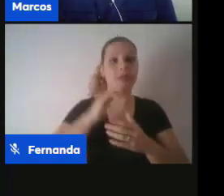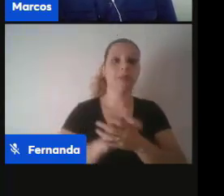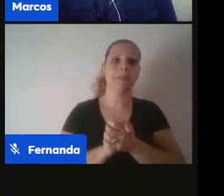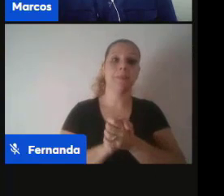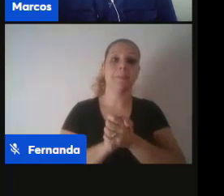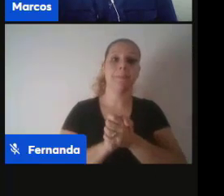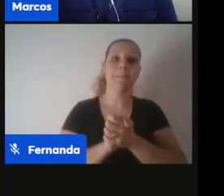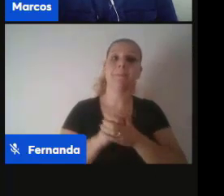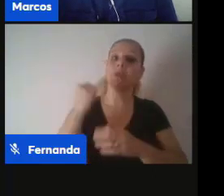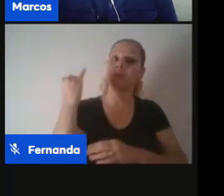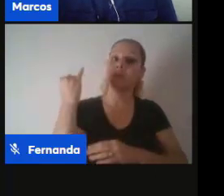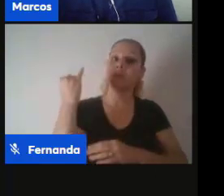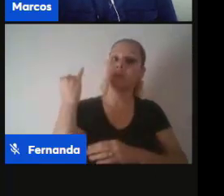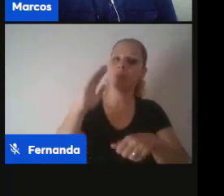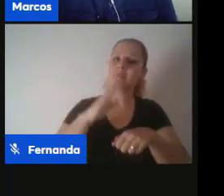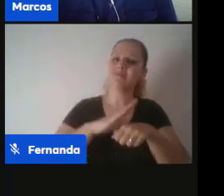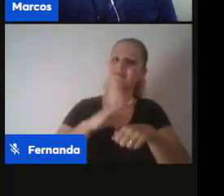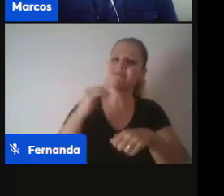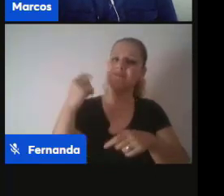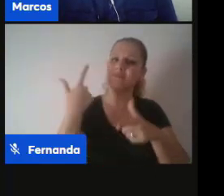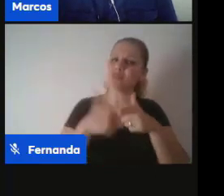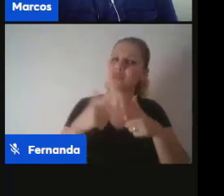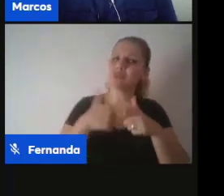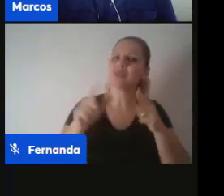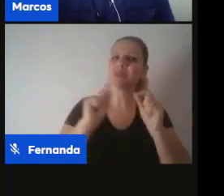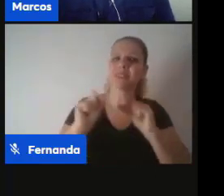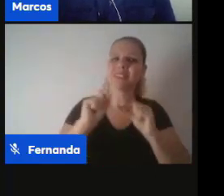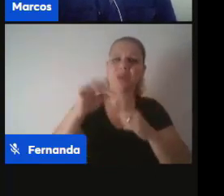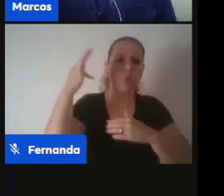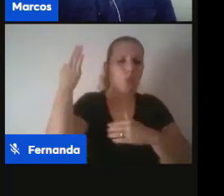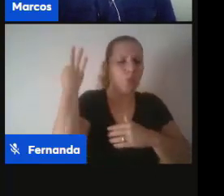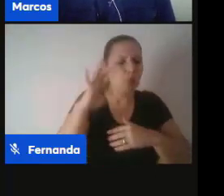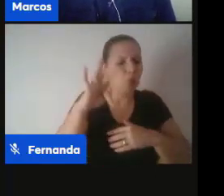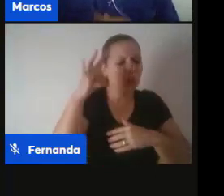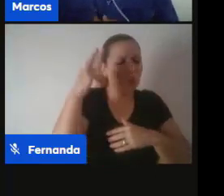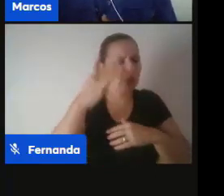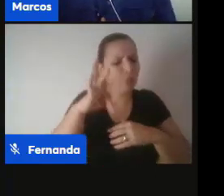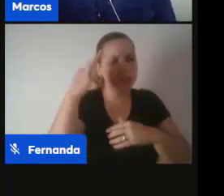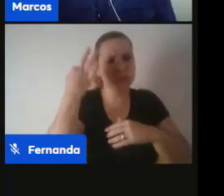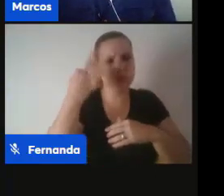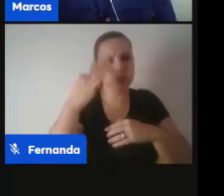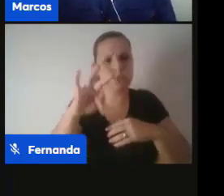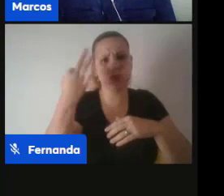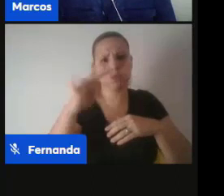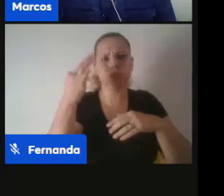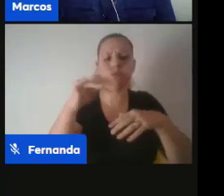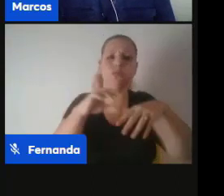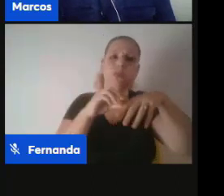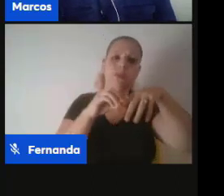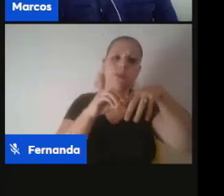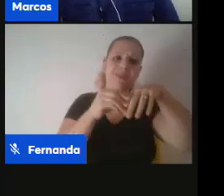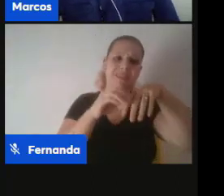intermitente. E o principal problema da chikungunya é as fortes dores nas articulações, da